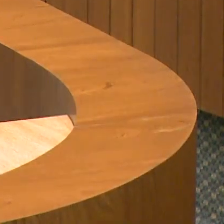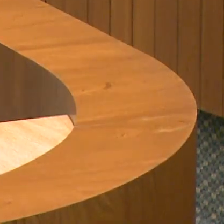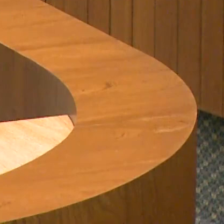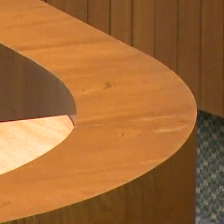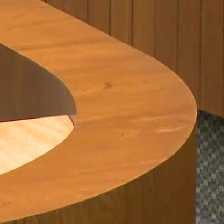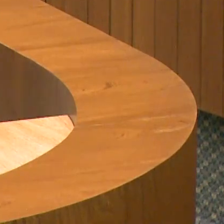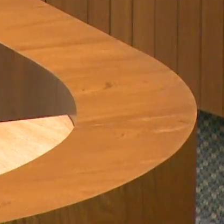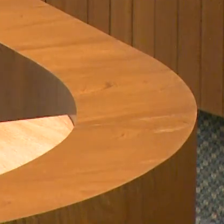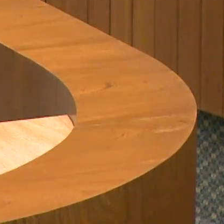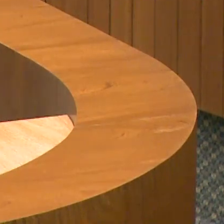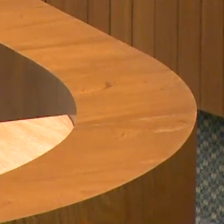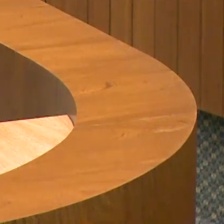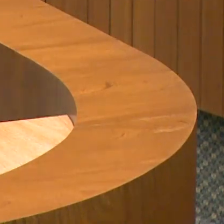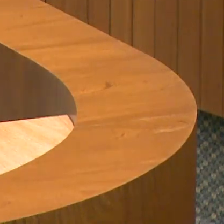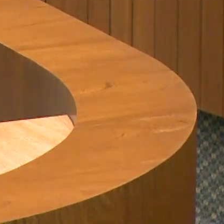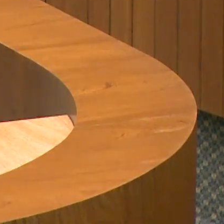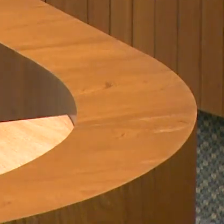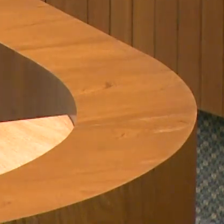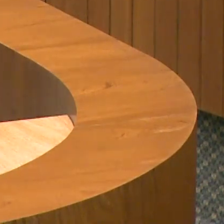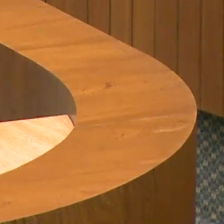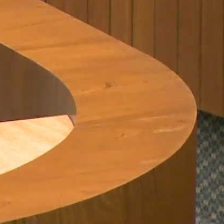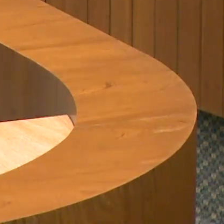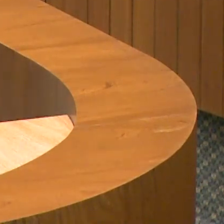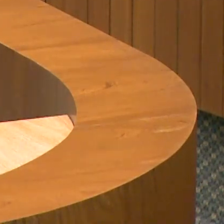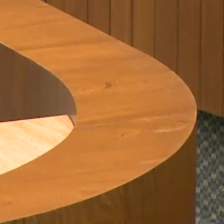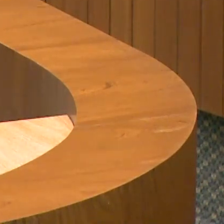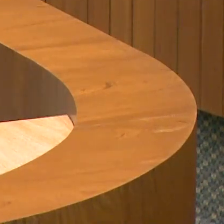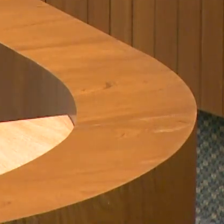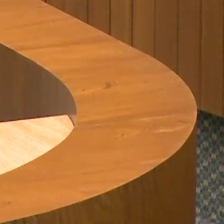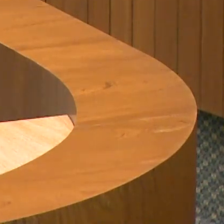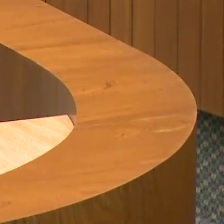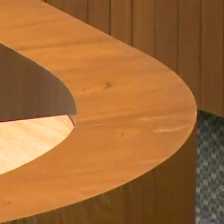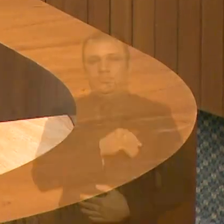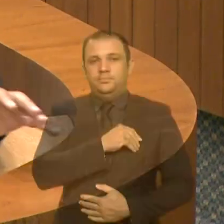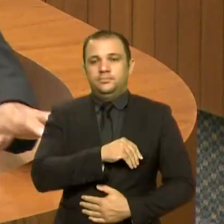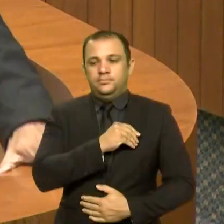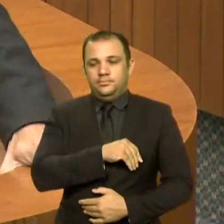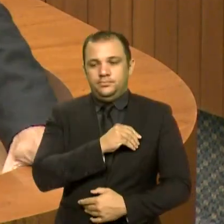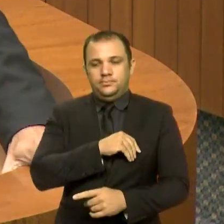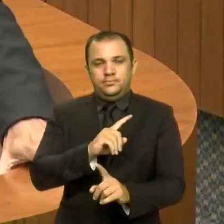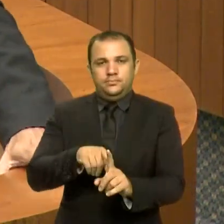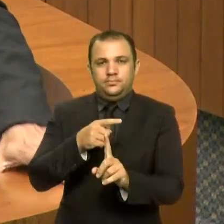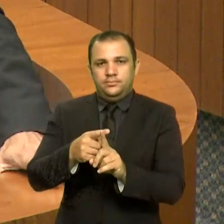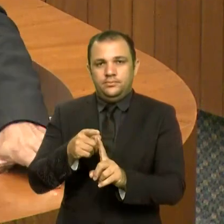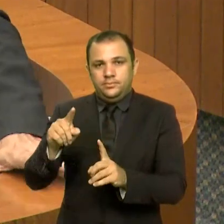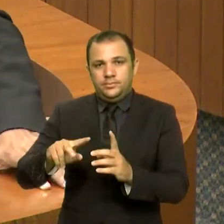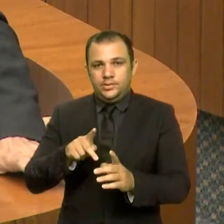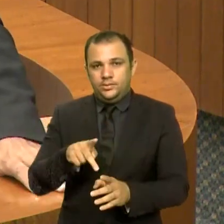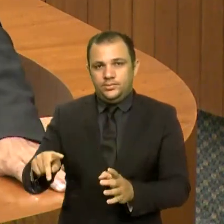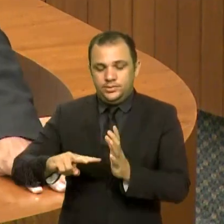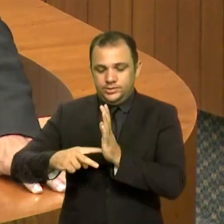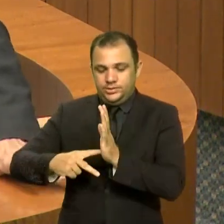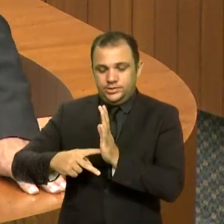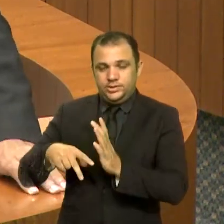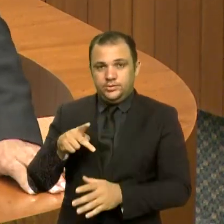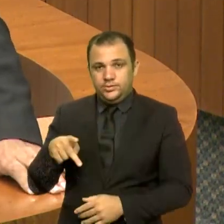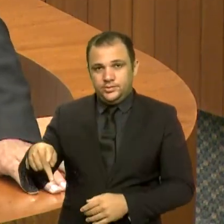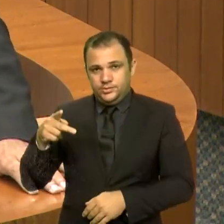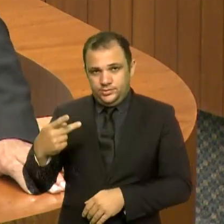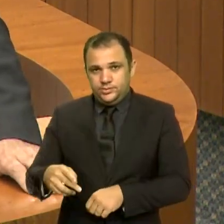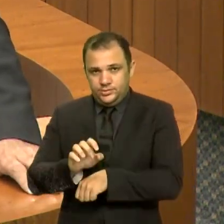Assembleia, meia hora depois os dados foram apagados do site da Transparência, nós, inclusive,